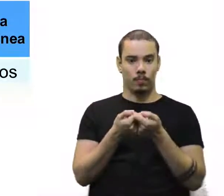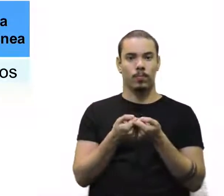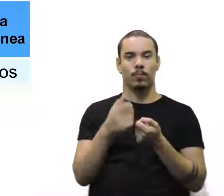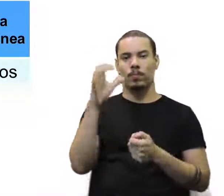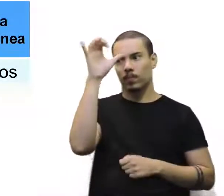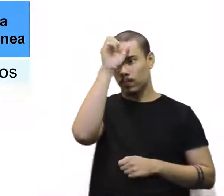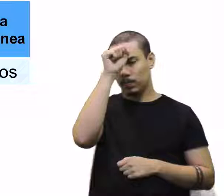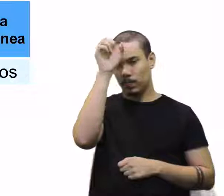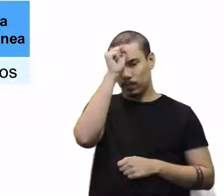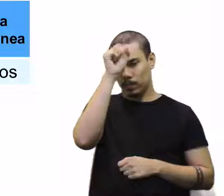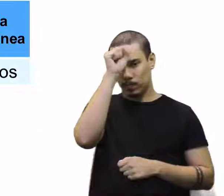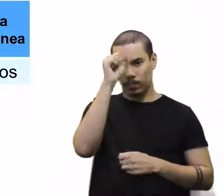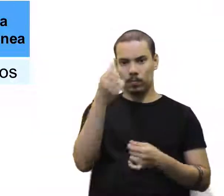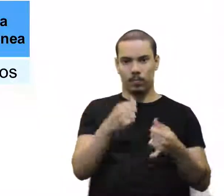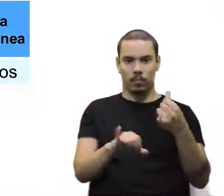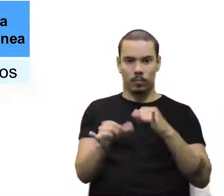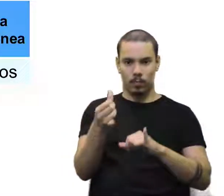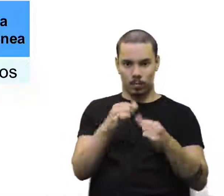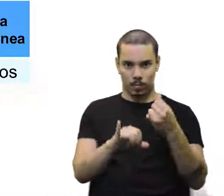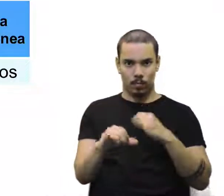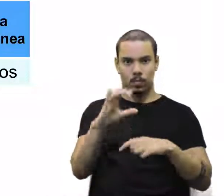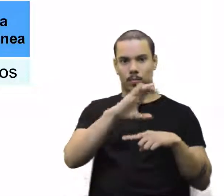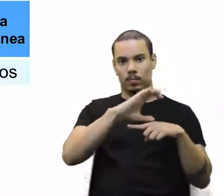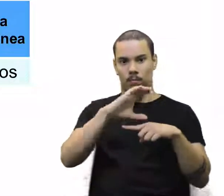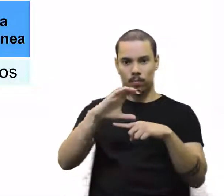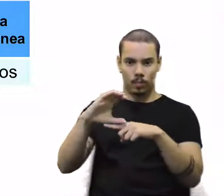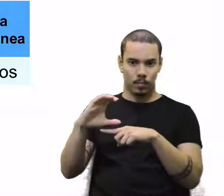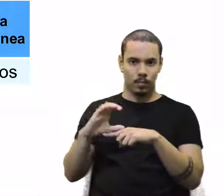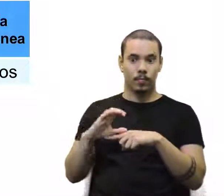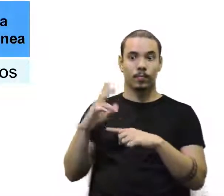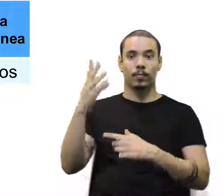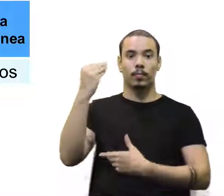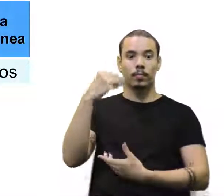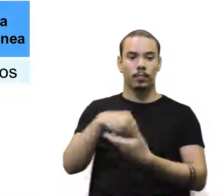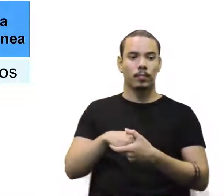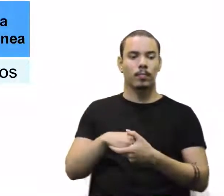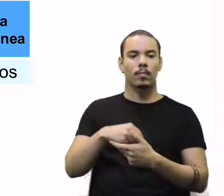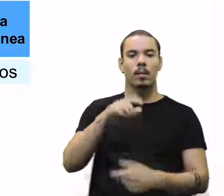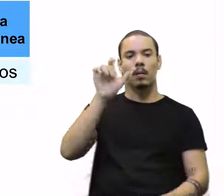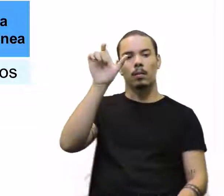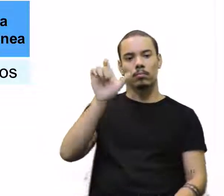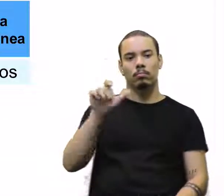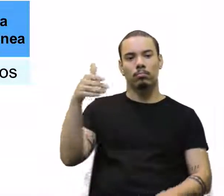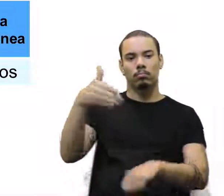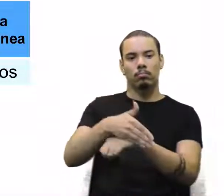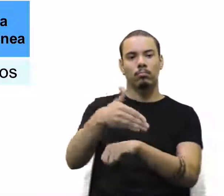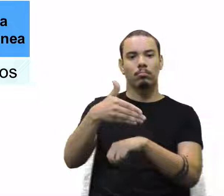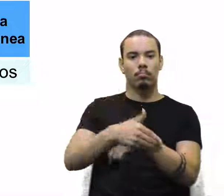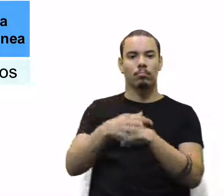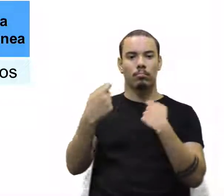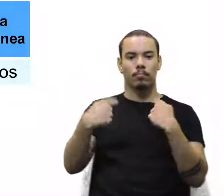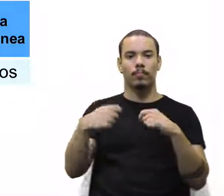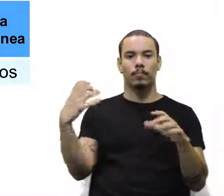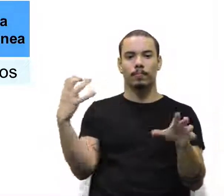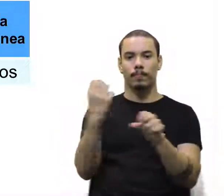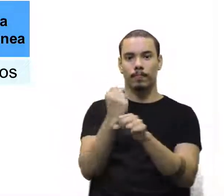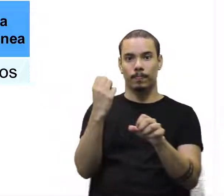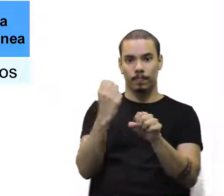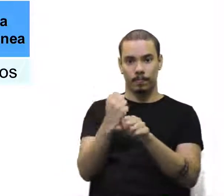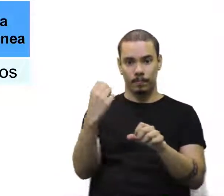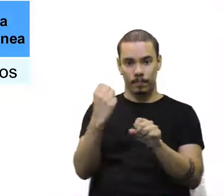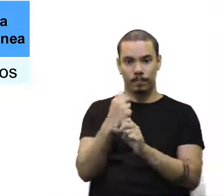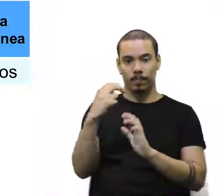para o aprendizado da química orgânica. Nele, o participante deveria obter a soma dos